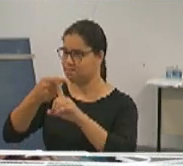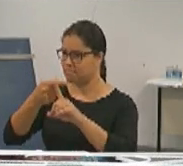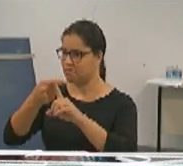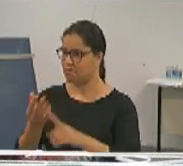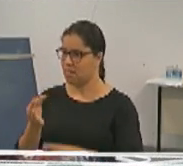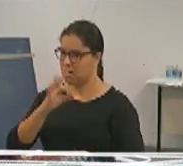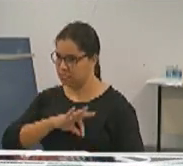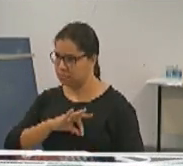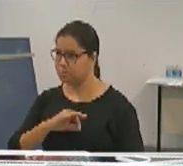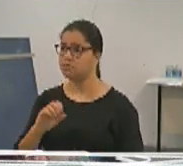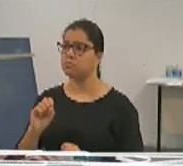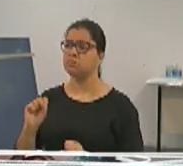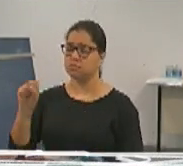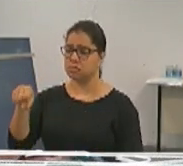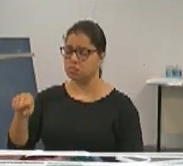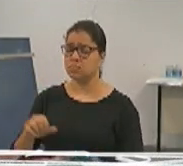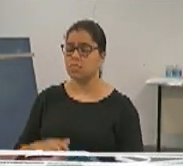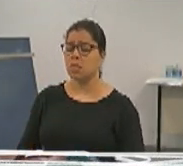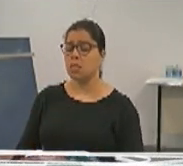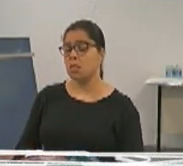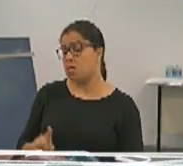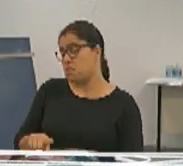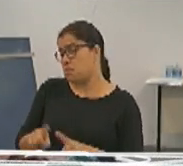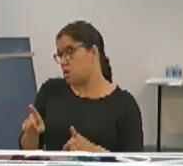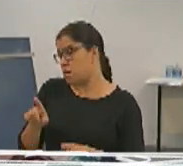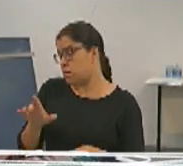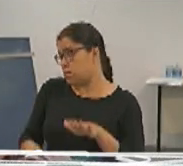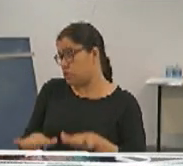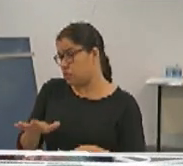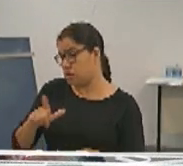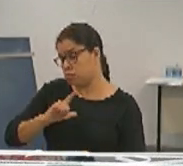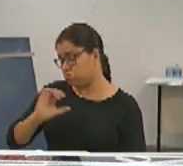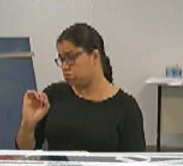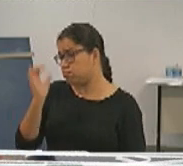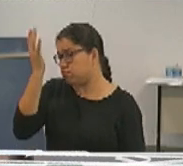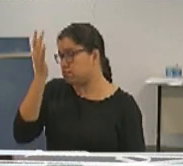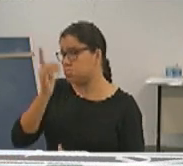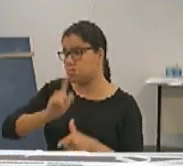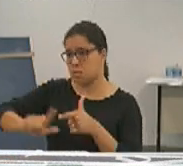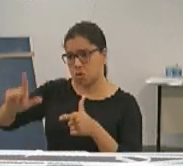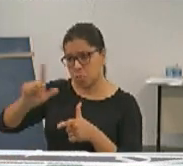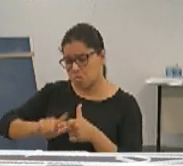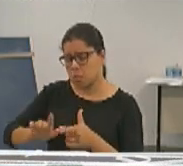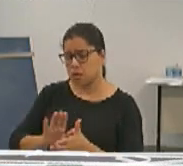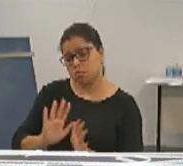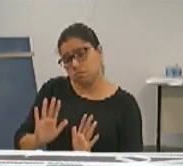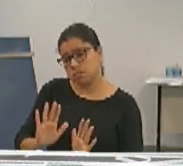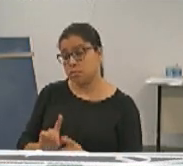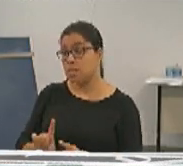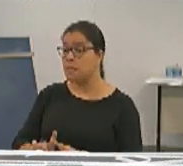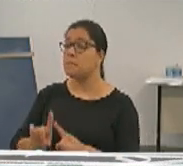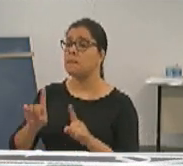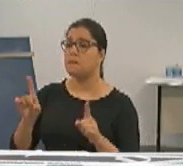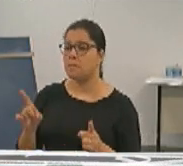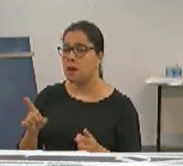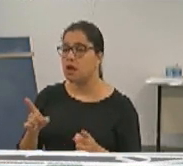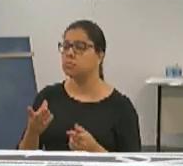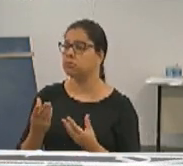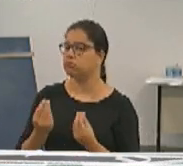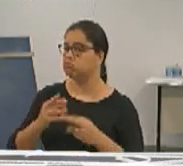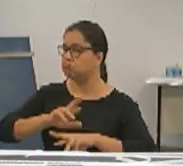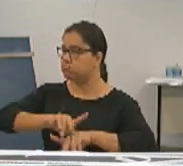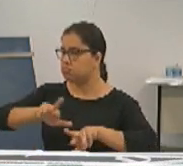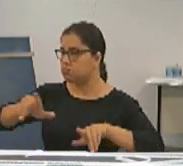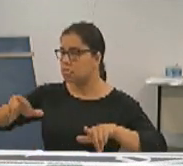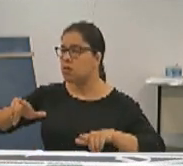aceita. Talvez tenha acontecido algum tipo de problema, mas que muitas progressões foram feitas com as atas de